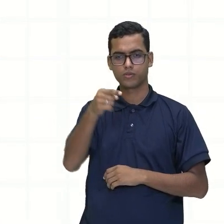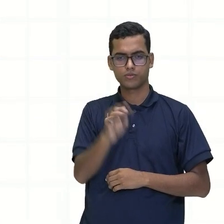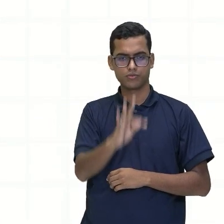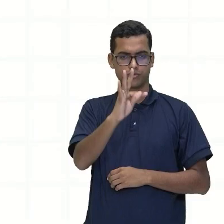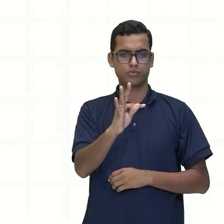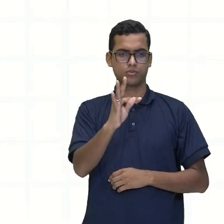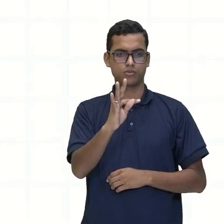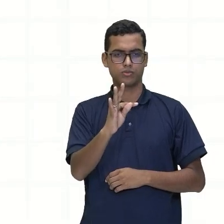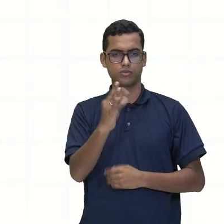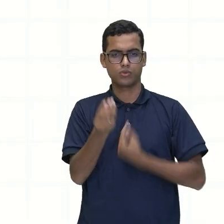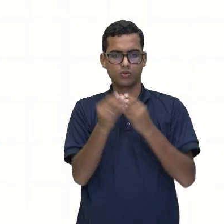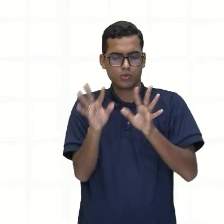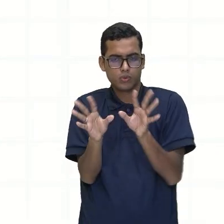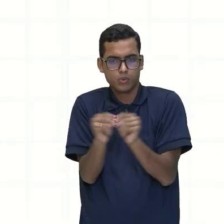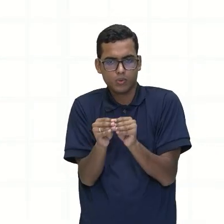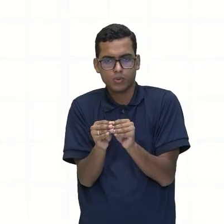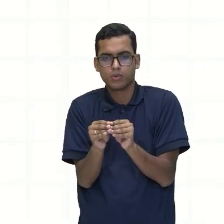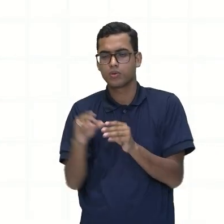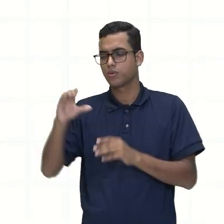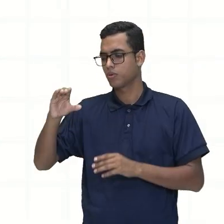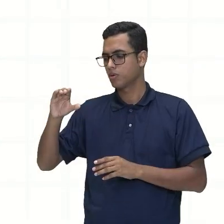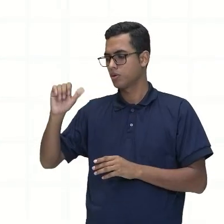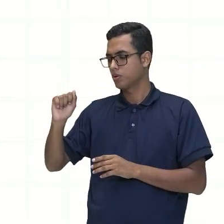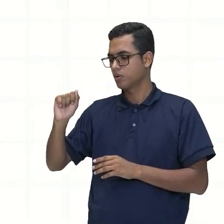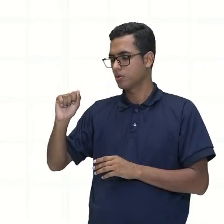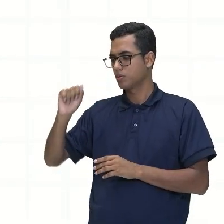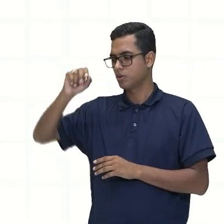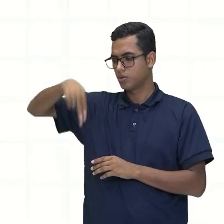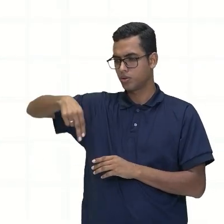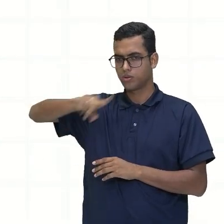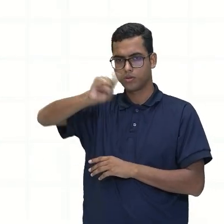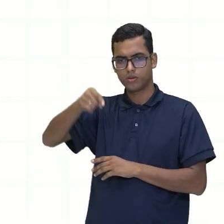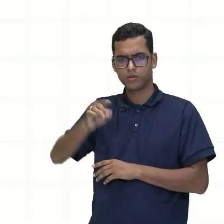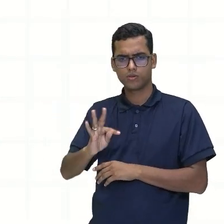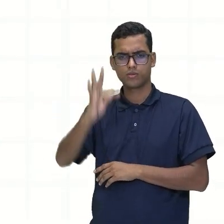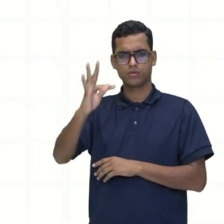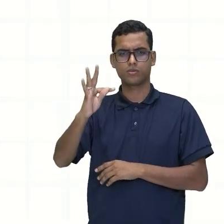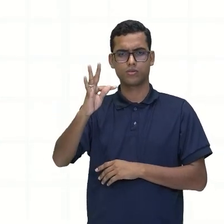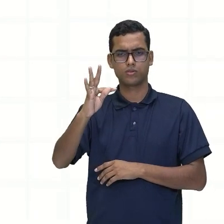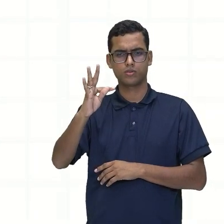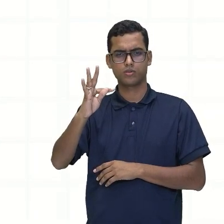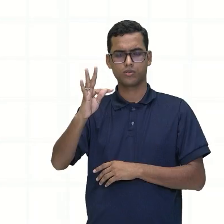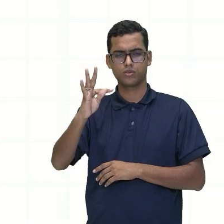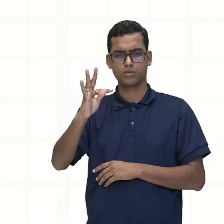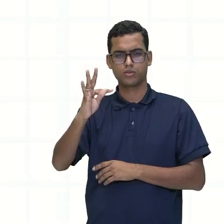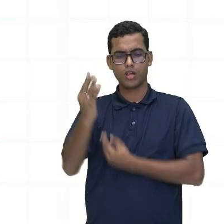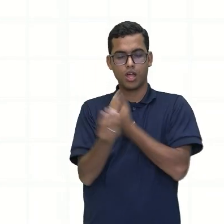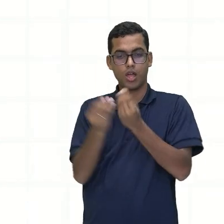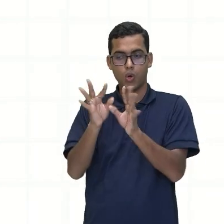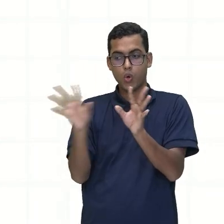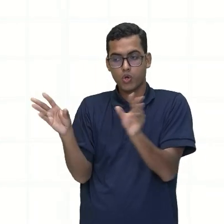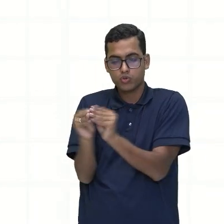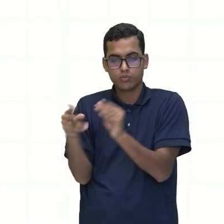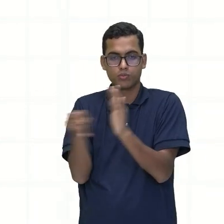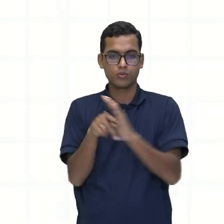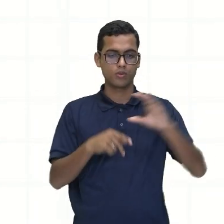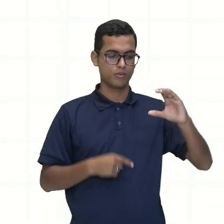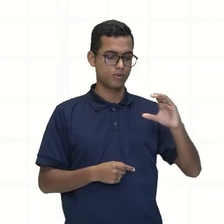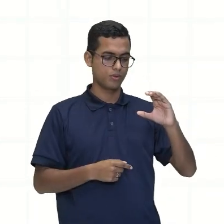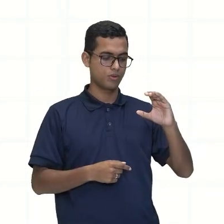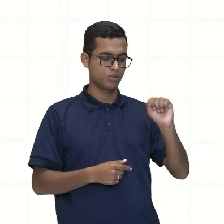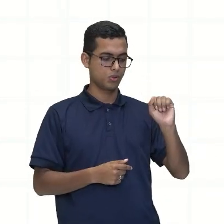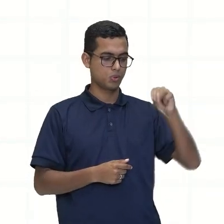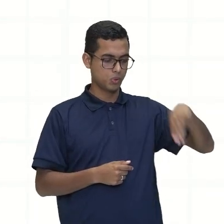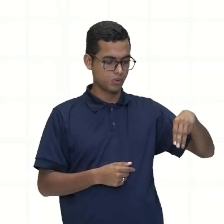forma abreviada can't é a forma abreviada, aliás, de can mais not, tá? Então,